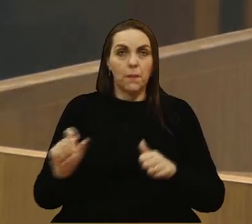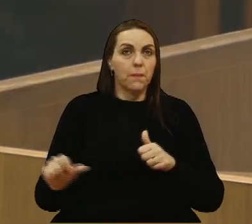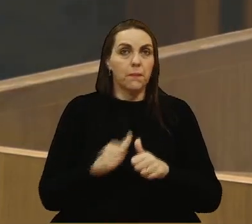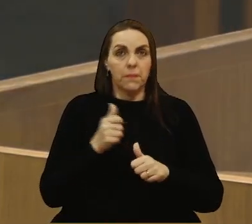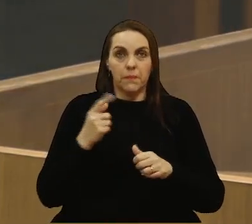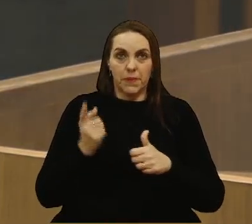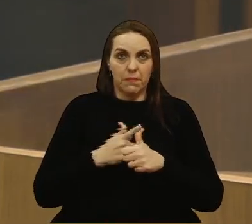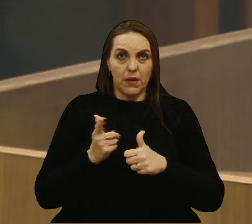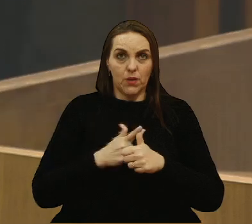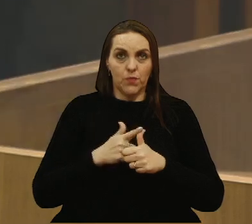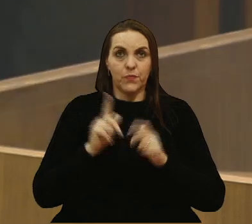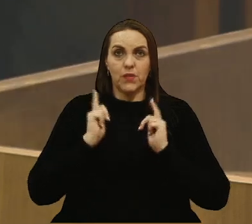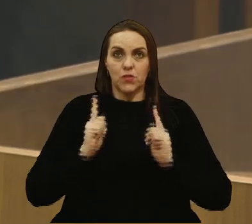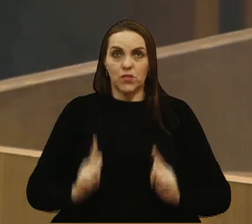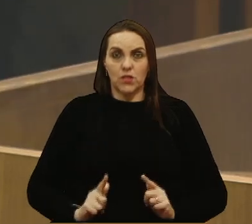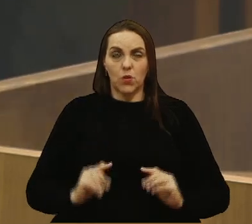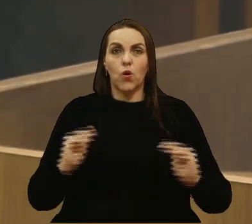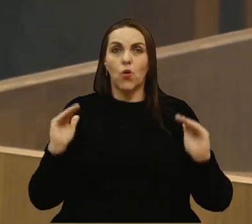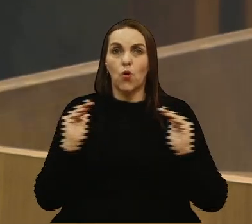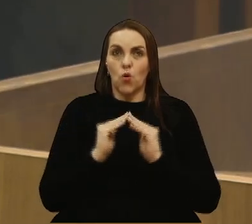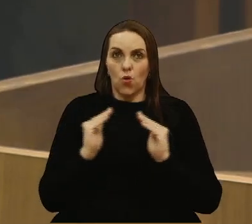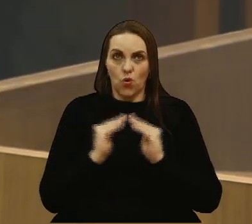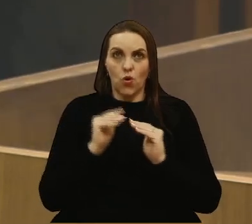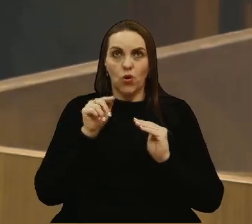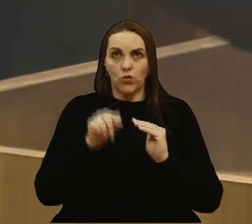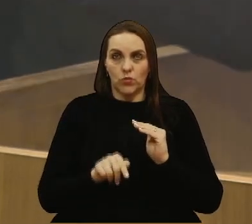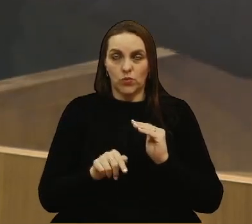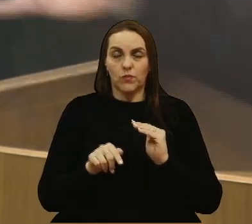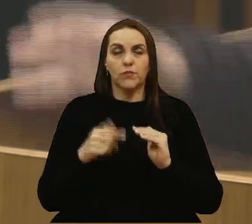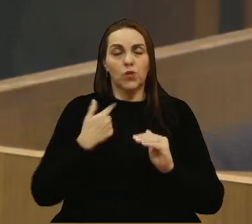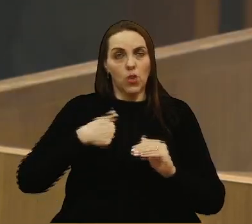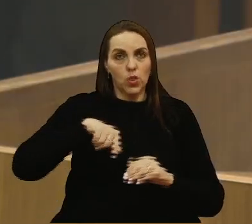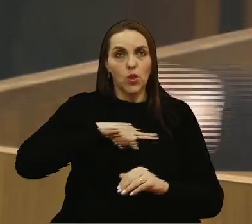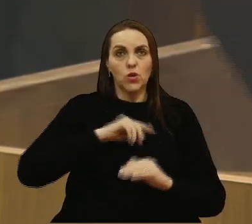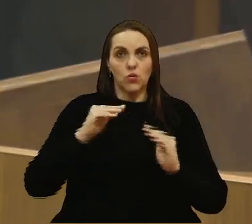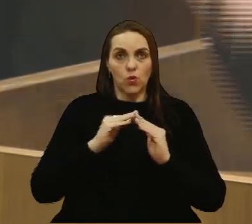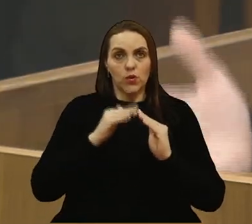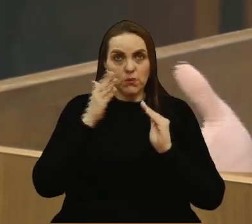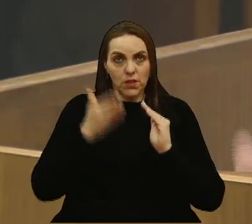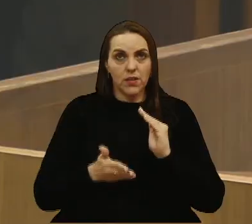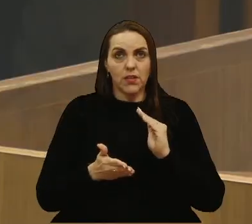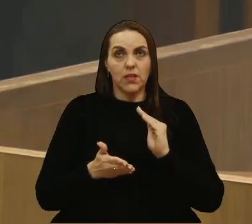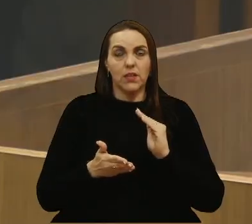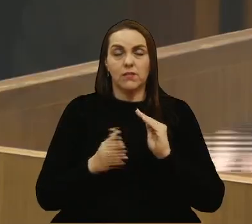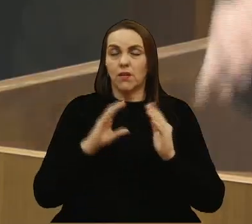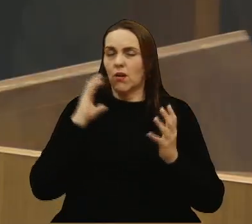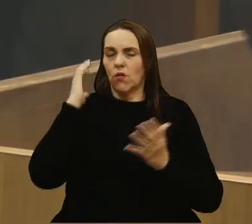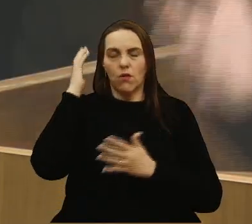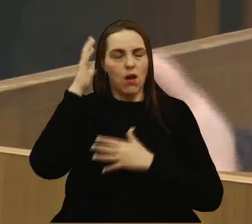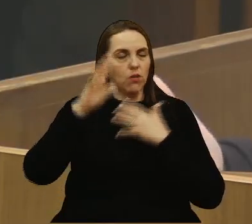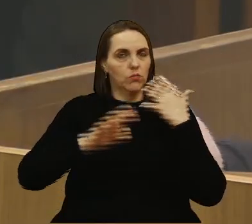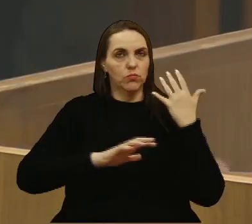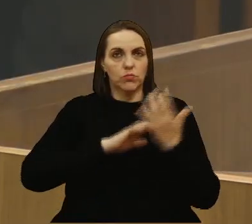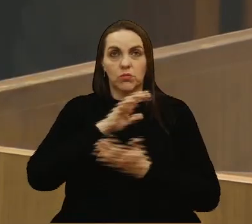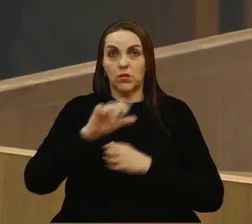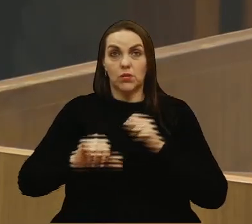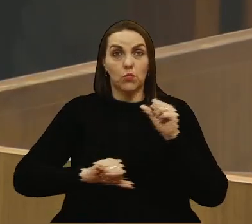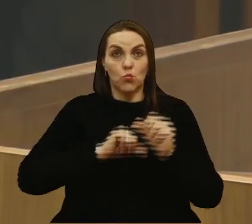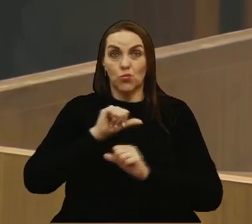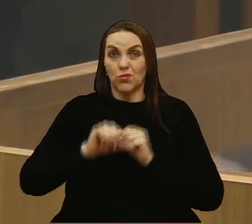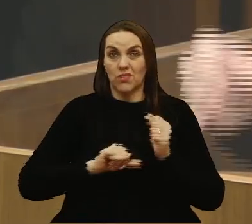gestão. Eu concordo. Nesse ponto, nós concordamos aqui. Está o caos. Não tem